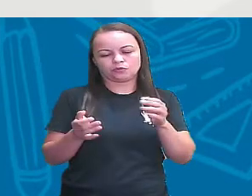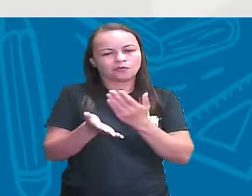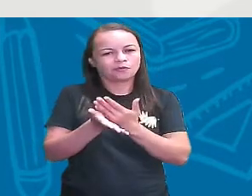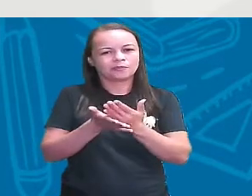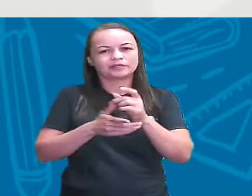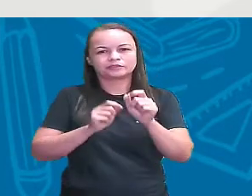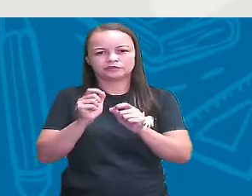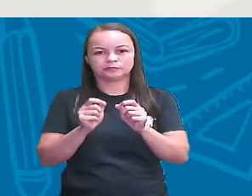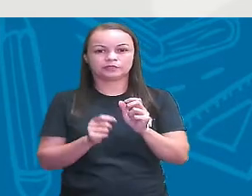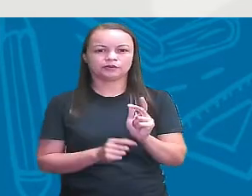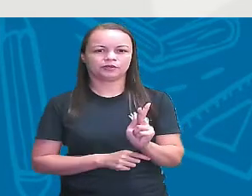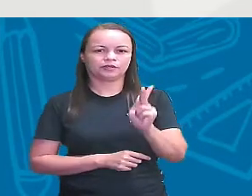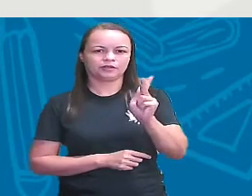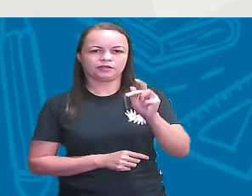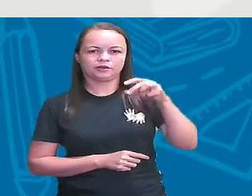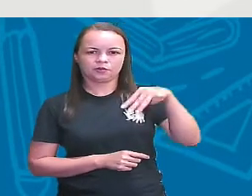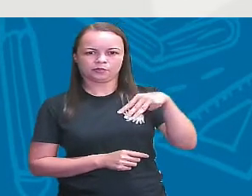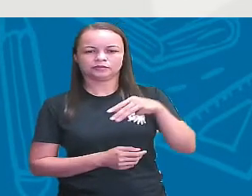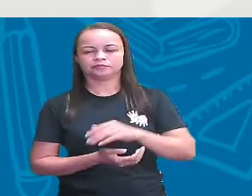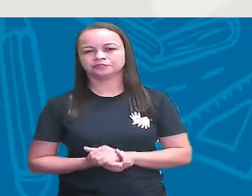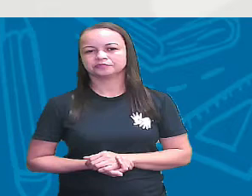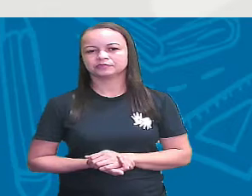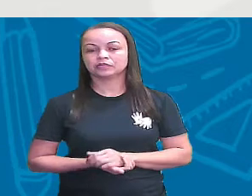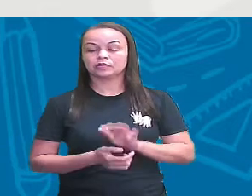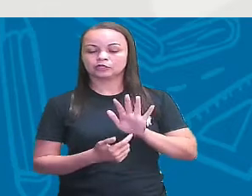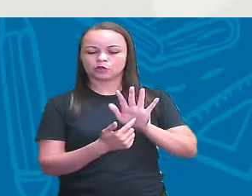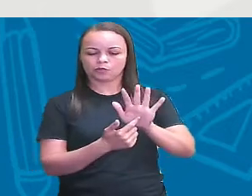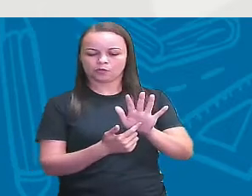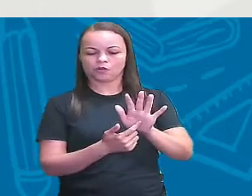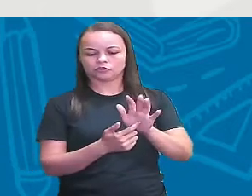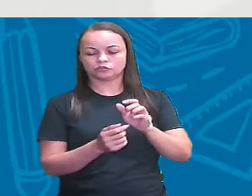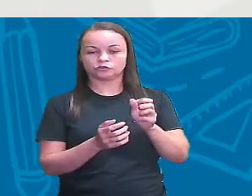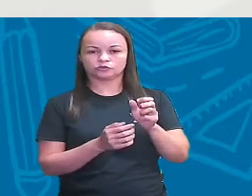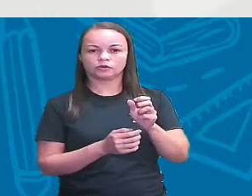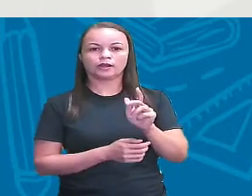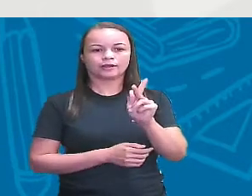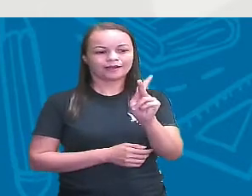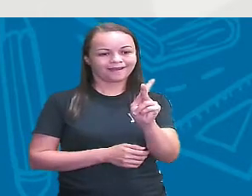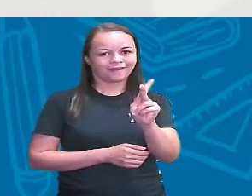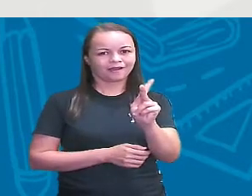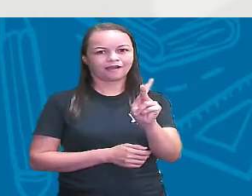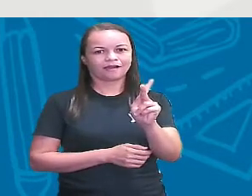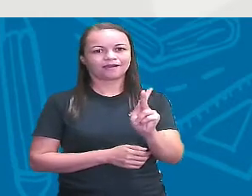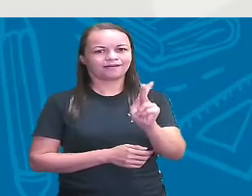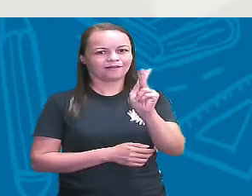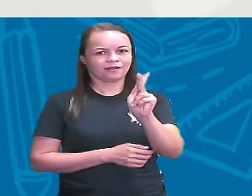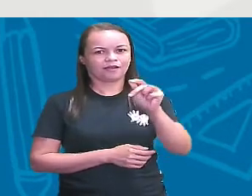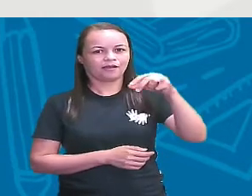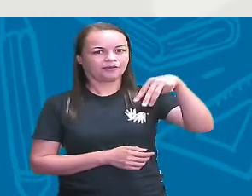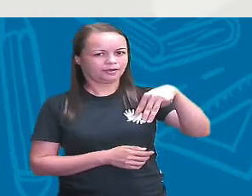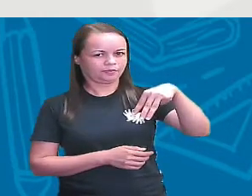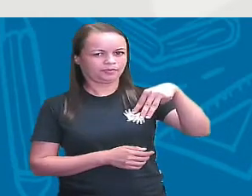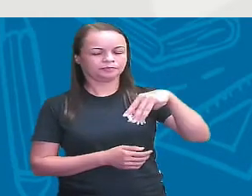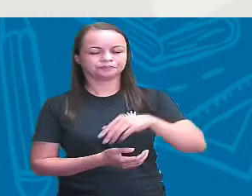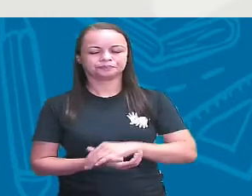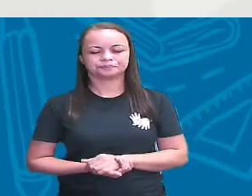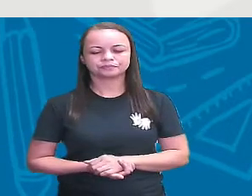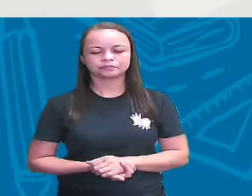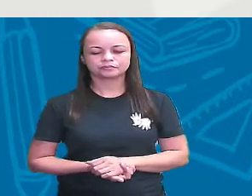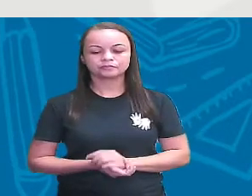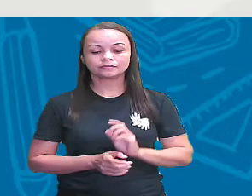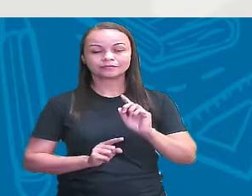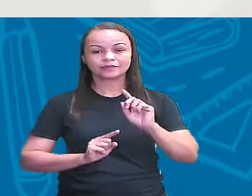pelo quilômetro, que eu vou indicar pela sigla km. Depois